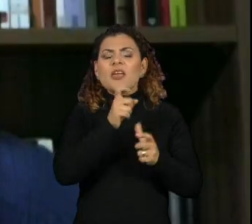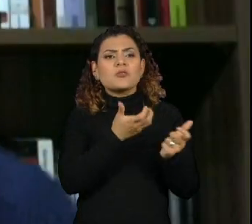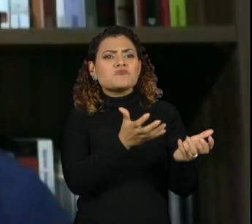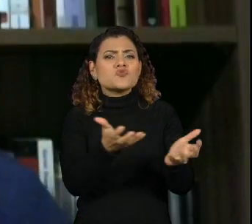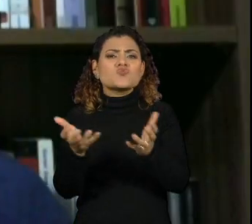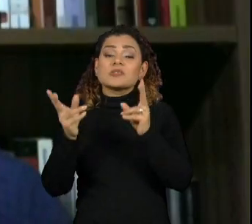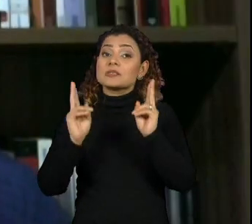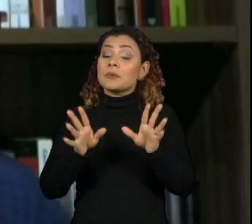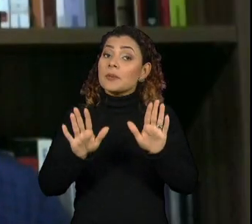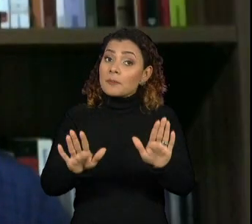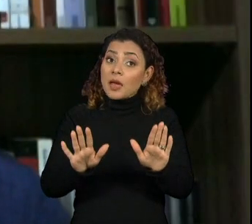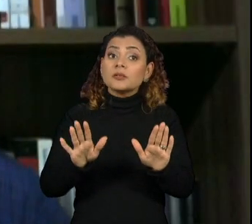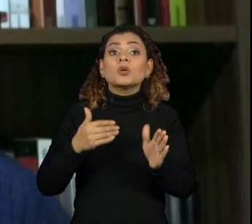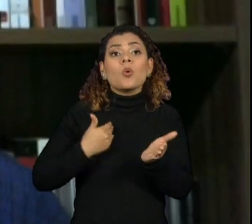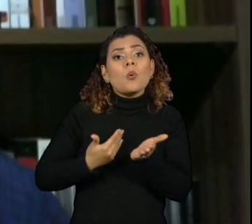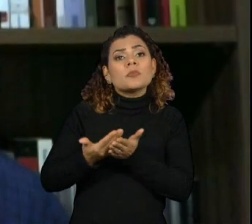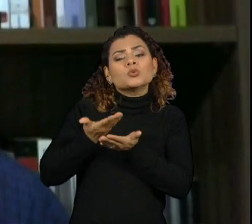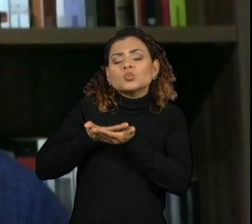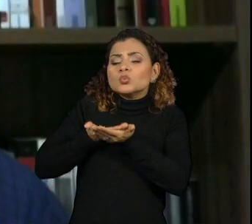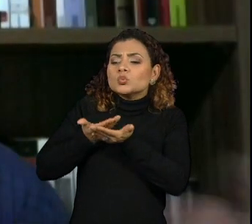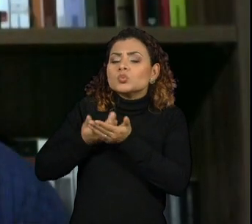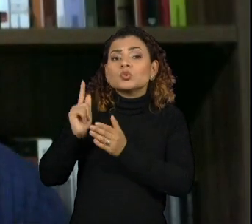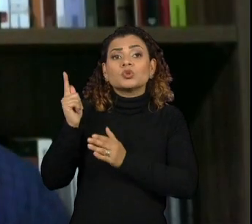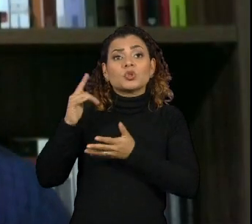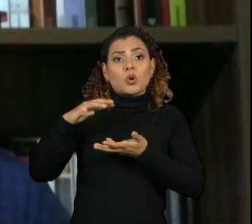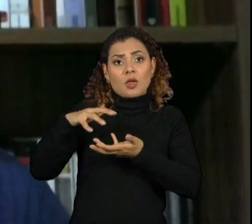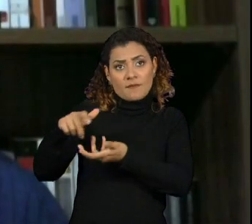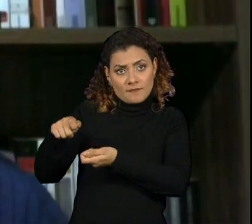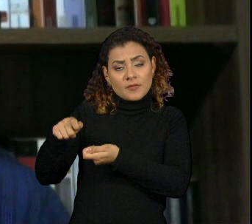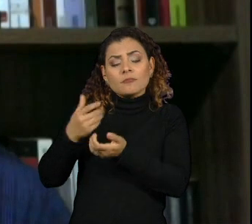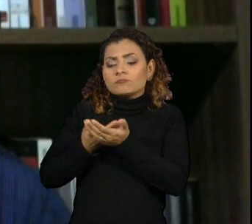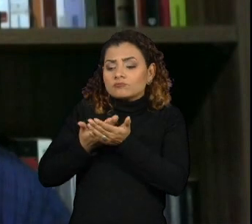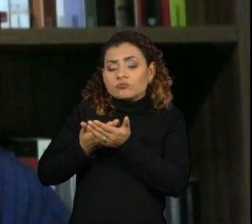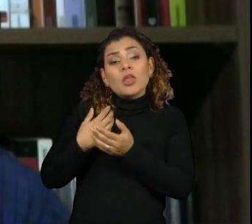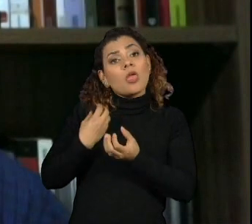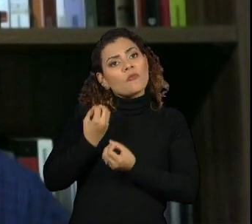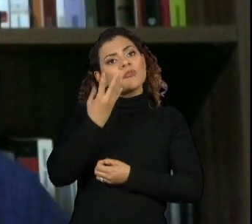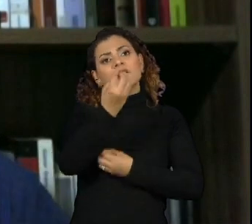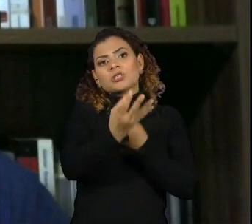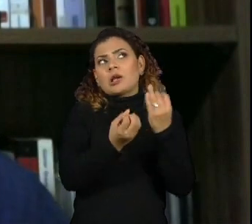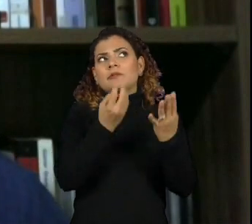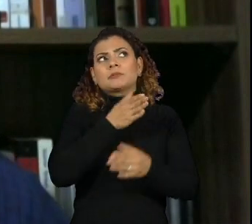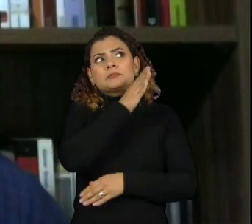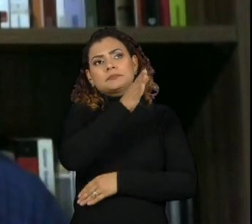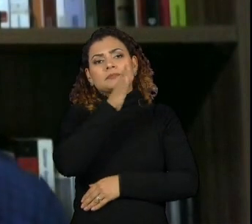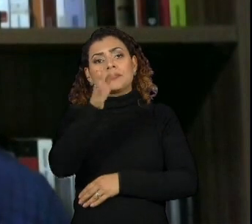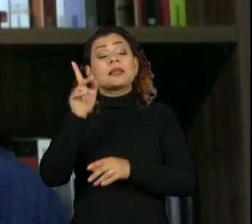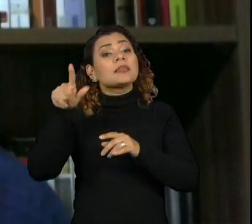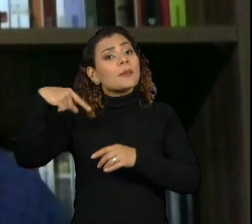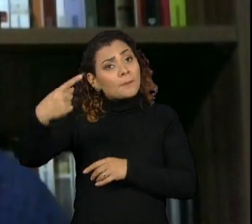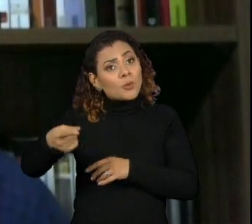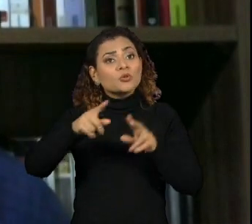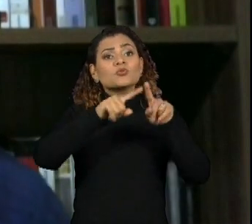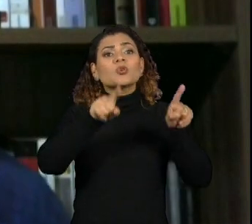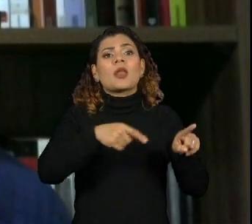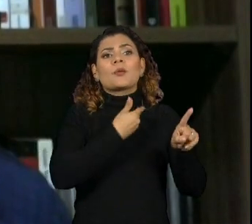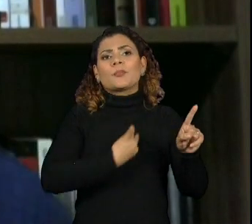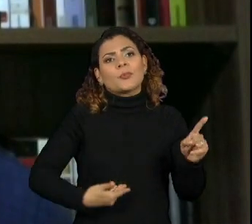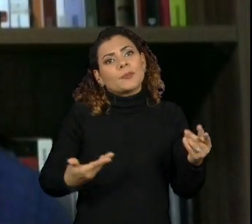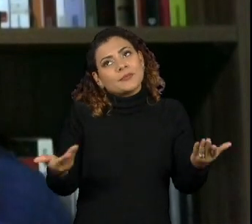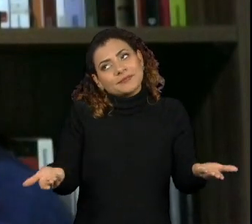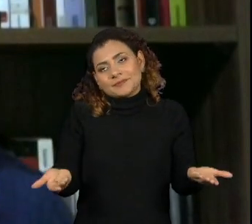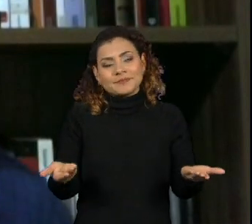volta, mas desde que eu comecei a estudar geografia, eu passei a viajar com frequência. E depois, como servidor público,